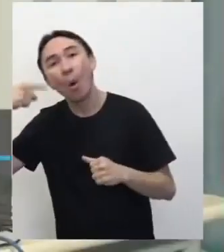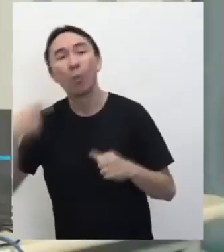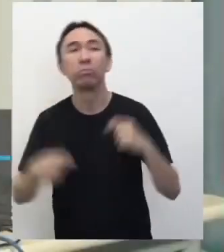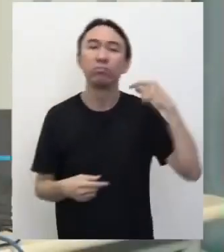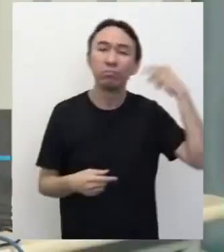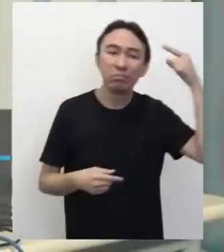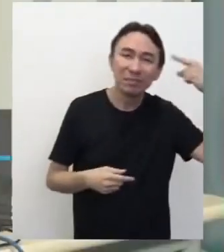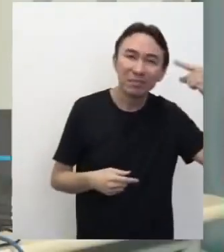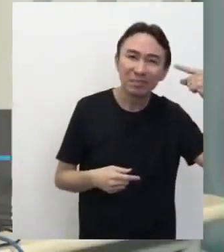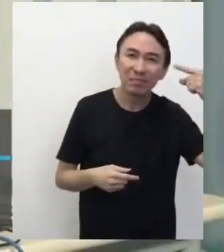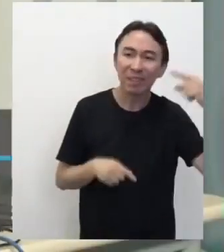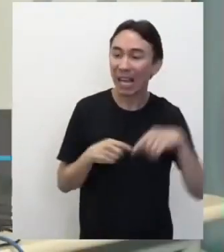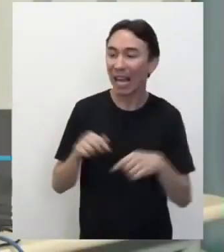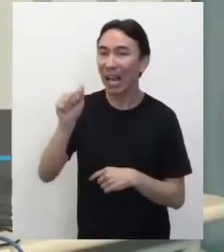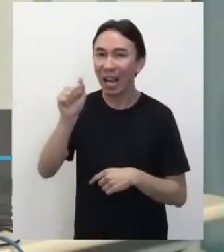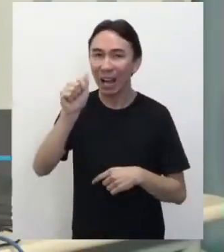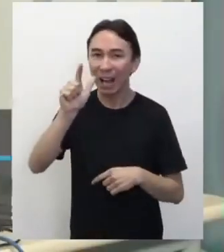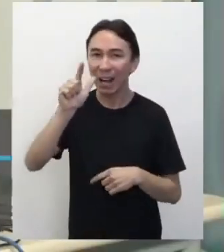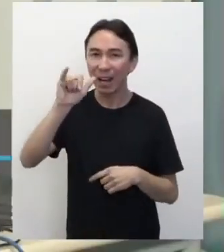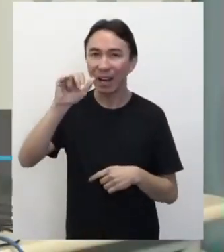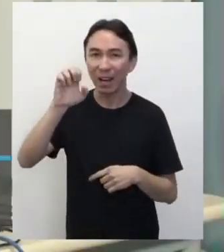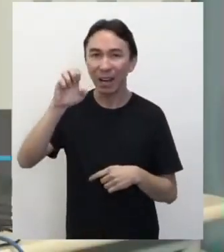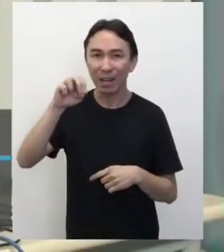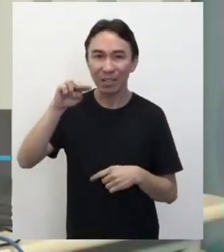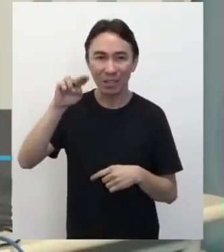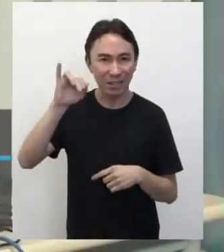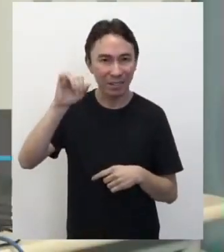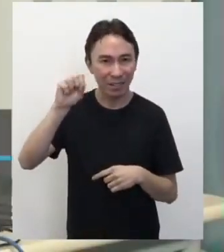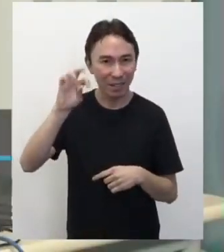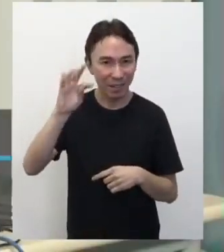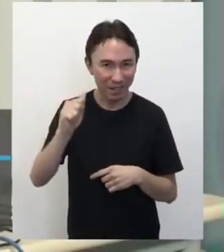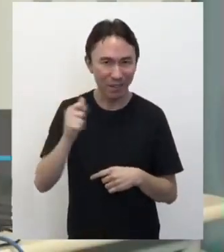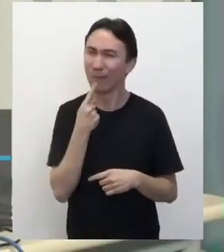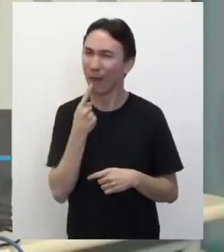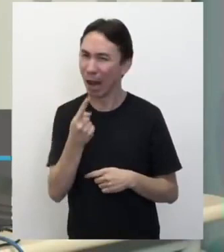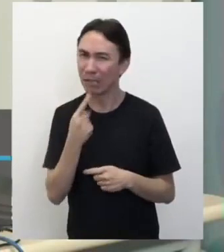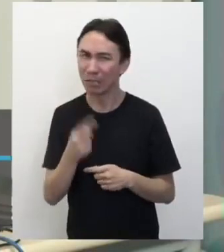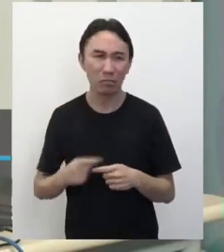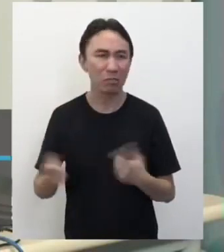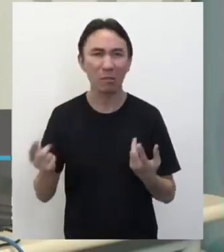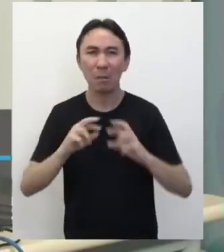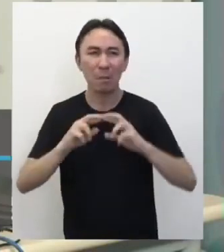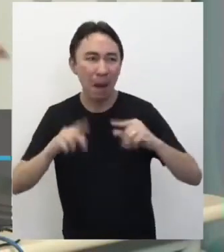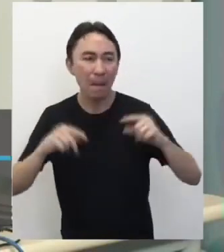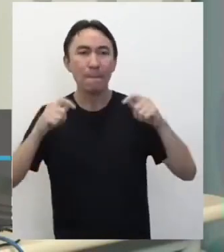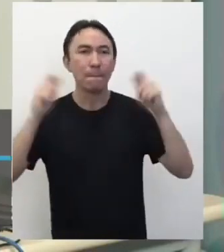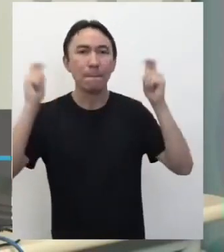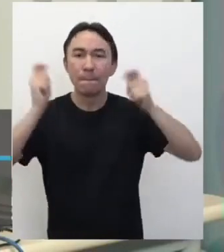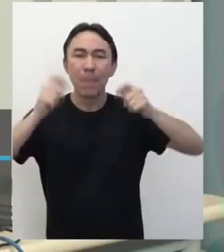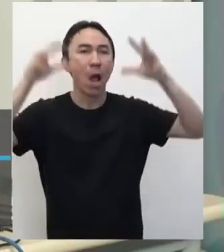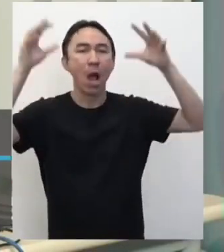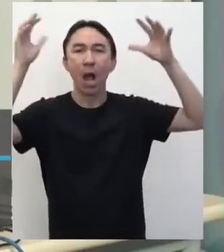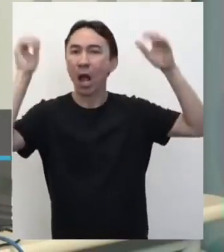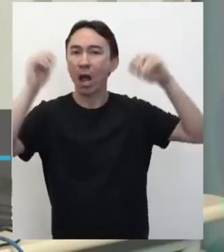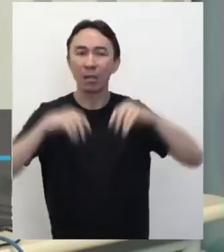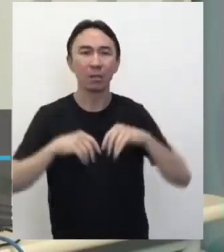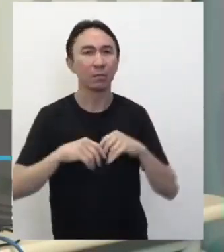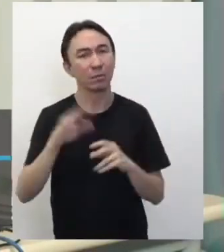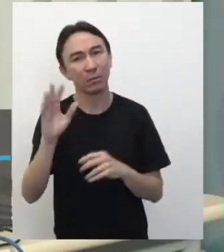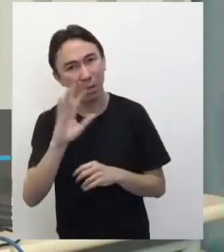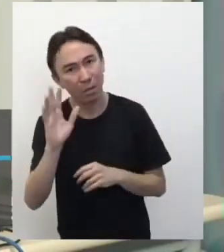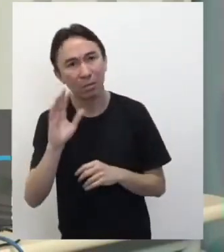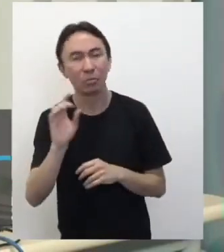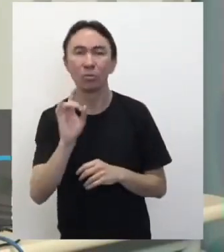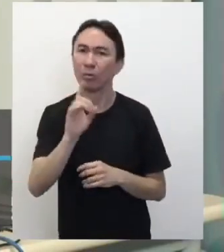tanto de fantasia, sim, não é? É mais real, é mais pesadinho até. Realista, tem mais denúncia social. Agora,